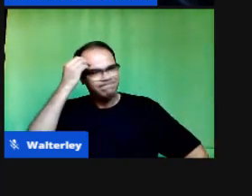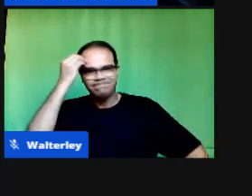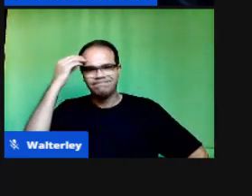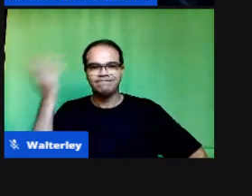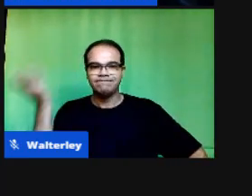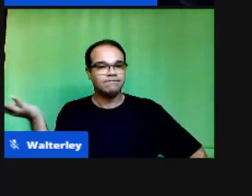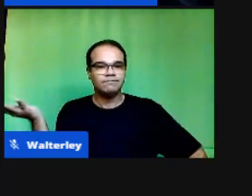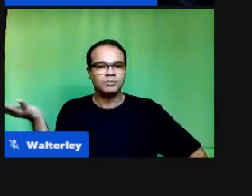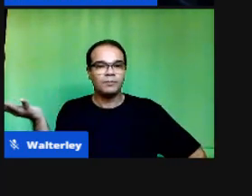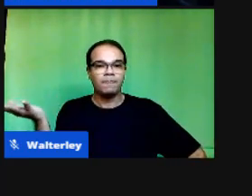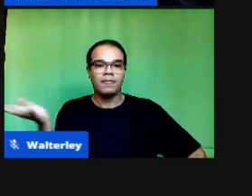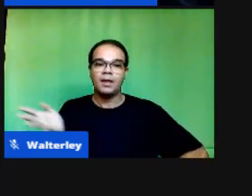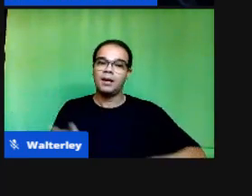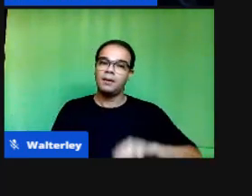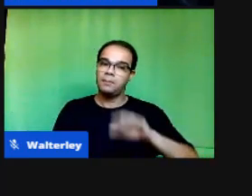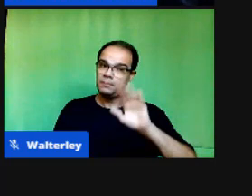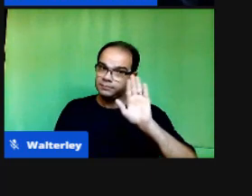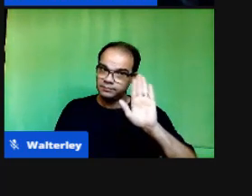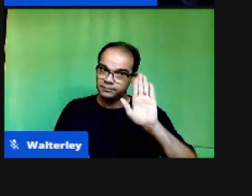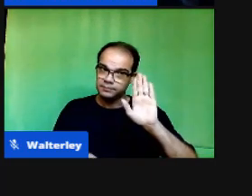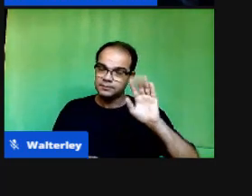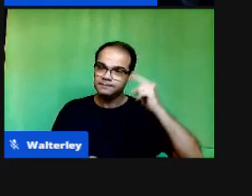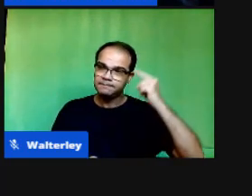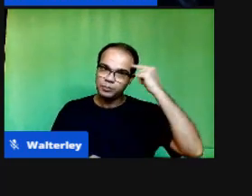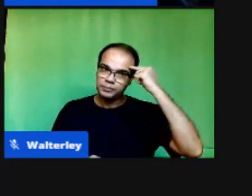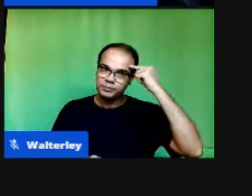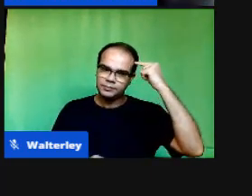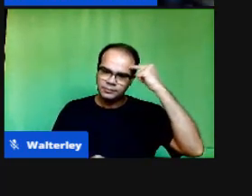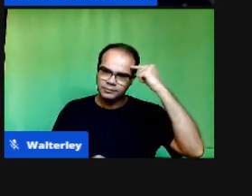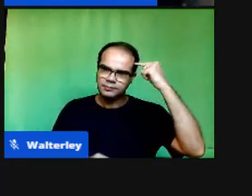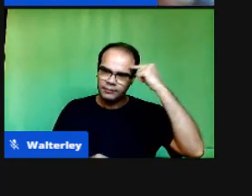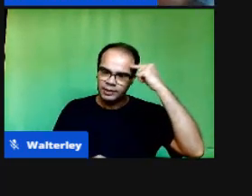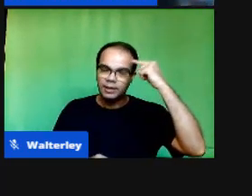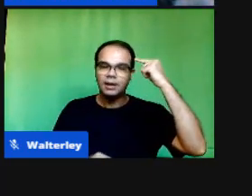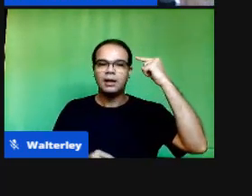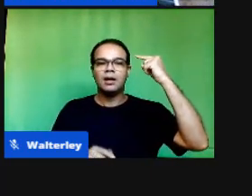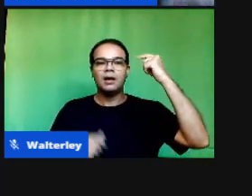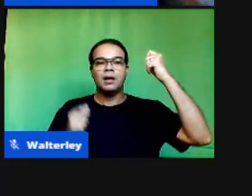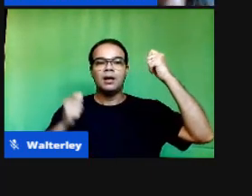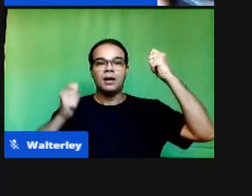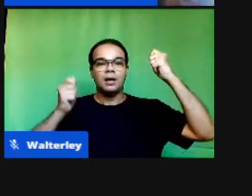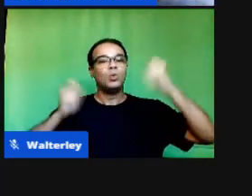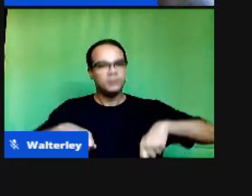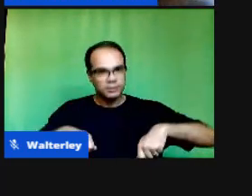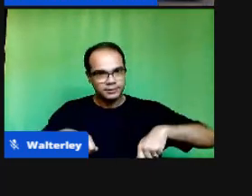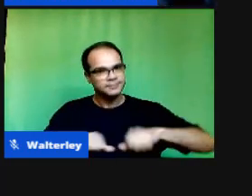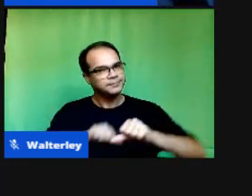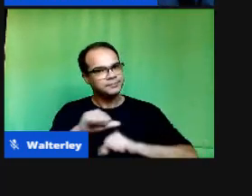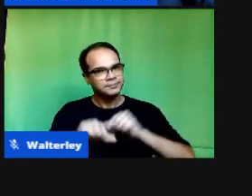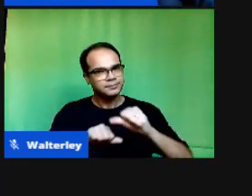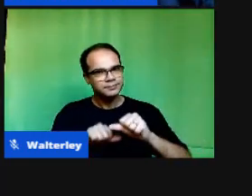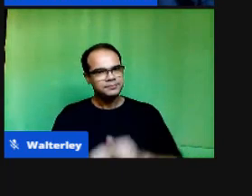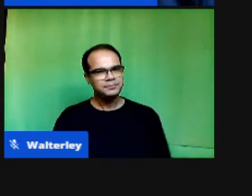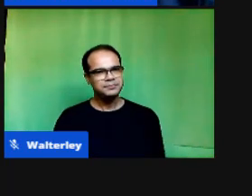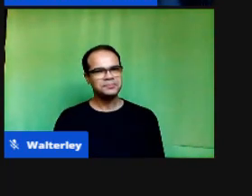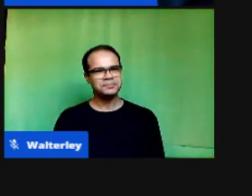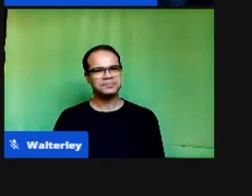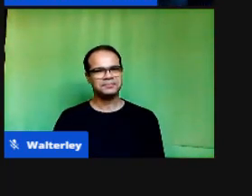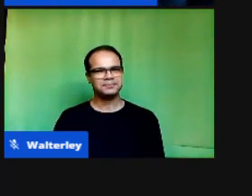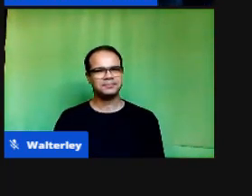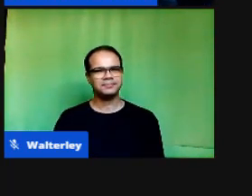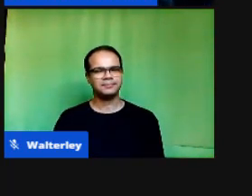aqui é um treinamento de muito tempo, gente. É difícil. Depois eu conto uma experiência para vocês. Eu já apertar o botão aqui para passar o